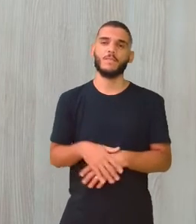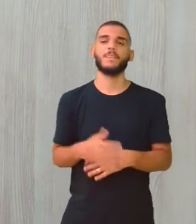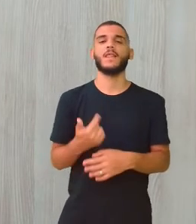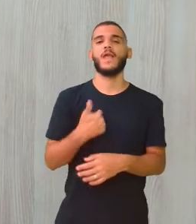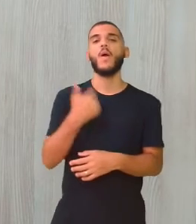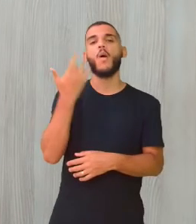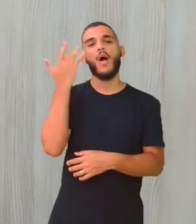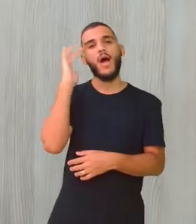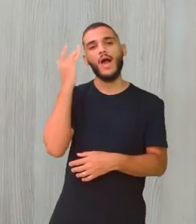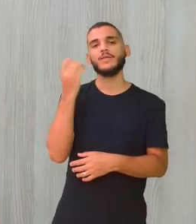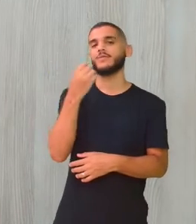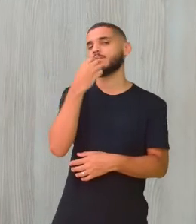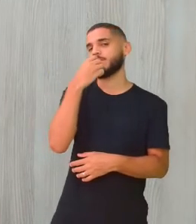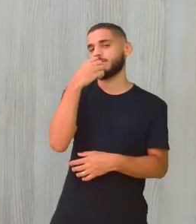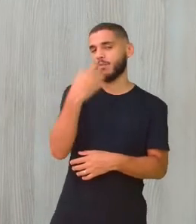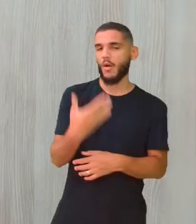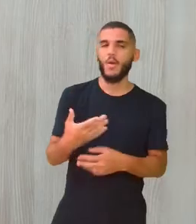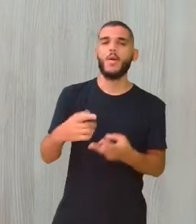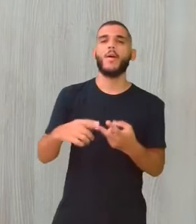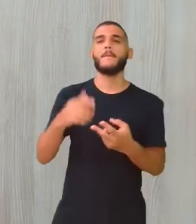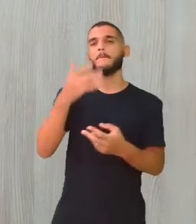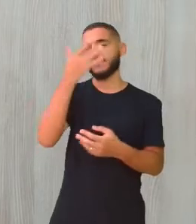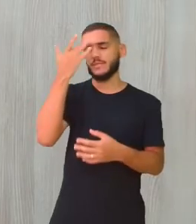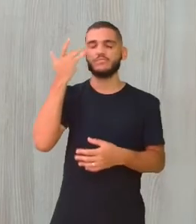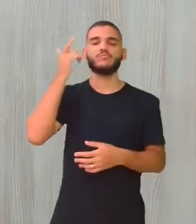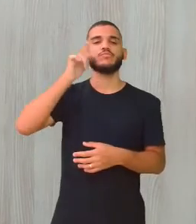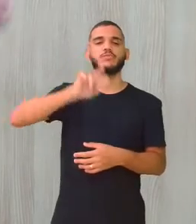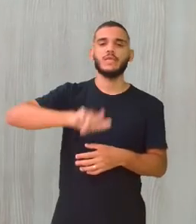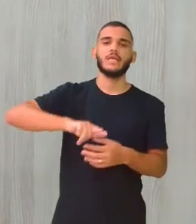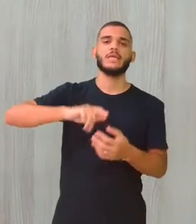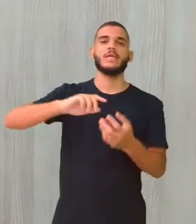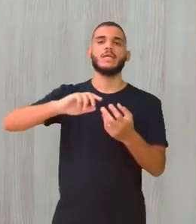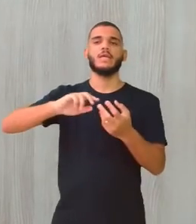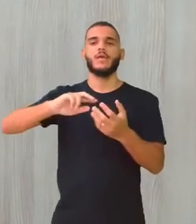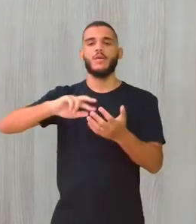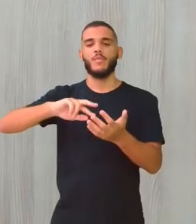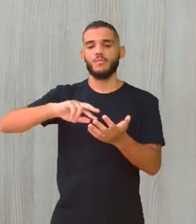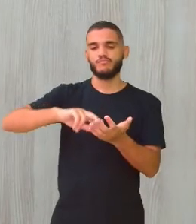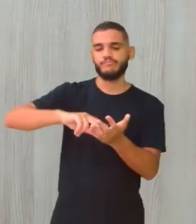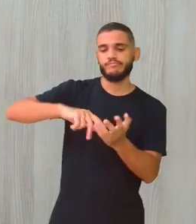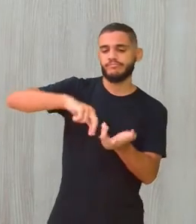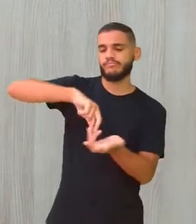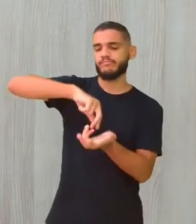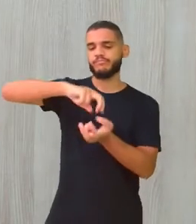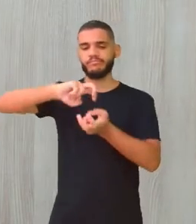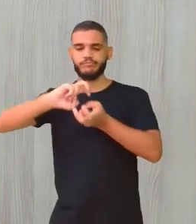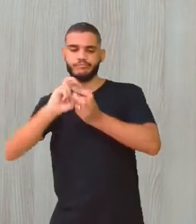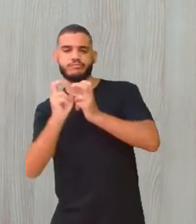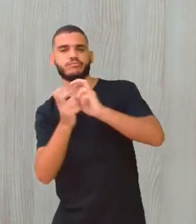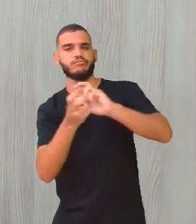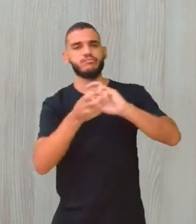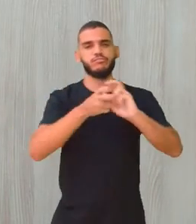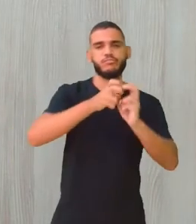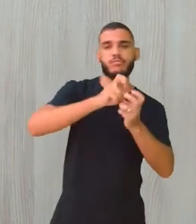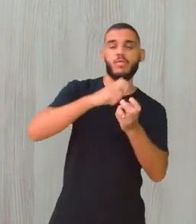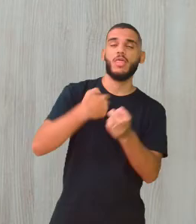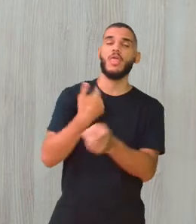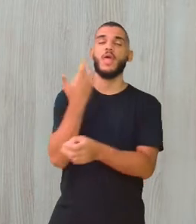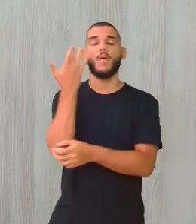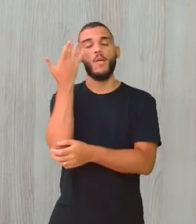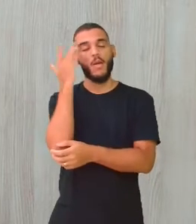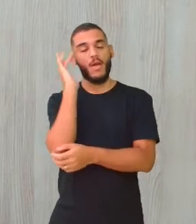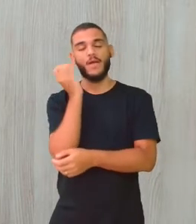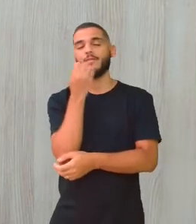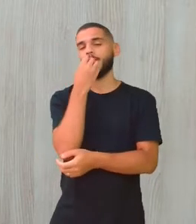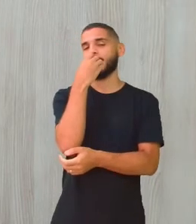muito bonito, né, quem consegue jogar capoeira, né, aquelas piruetas, aquelas... É bonito demais, né? Eu também tenho uma história sobre